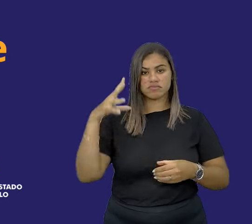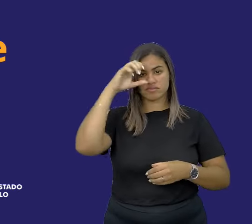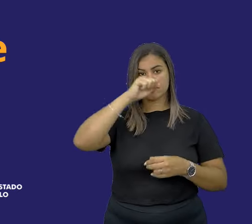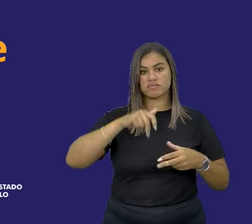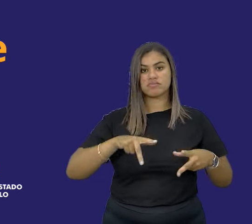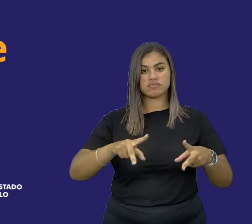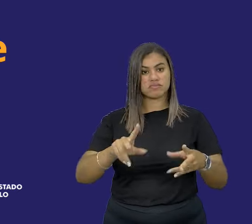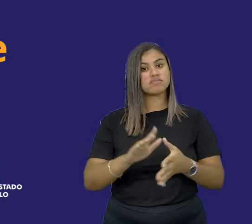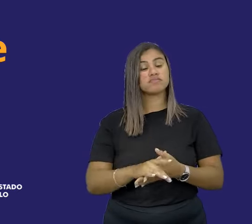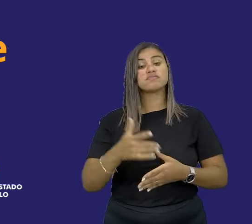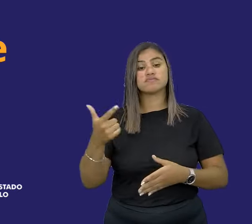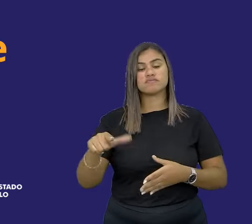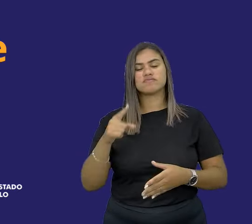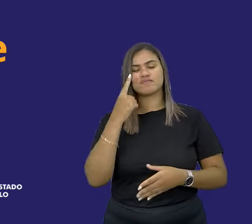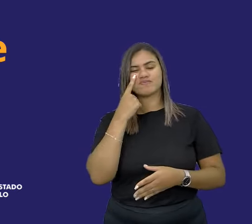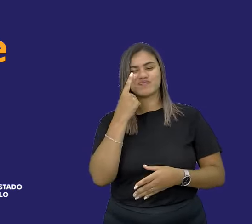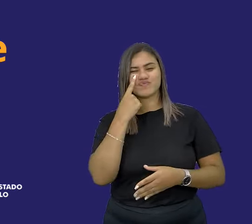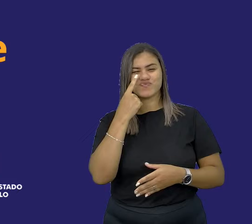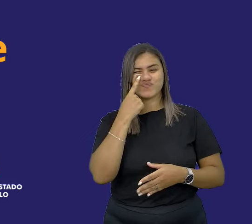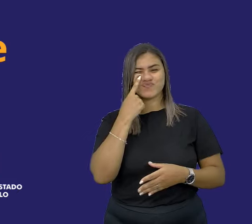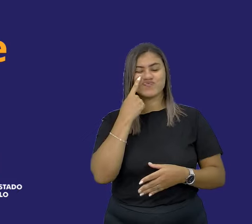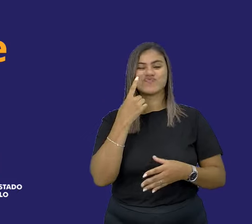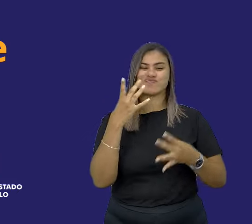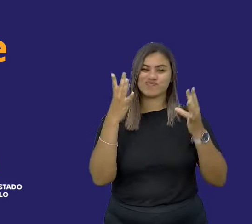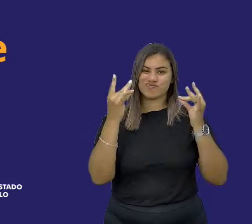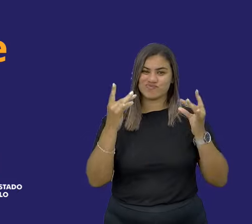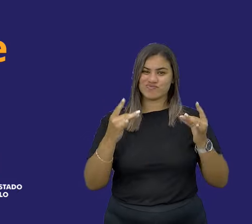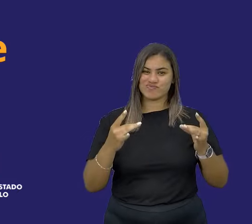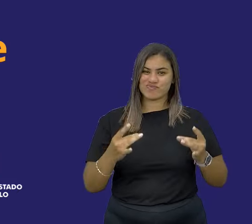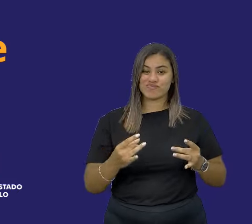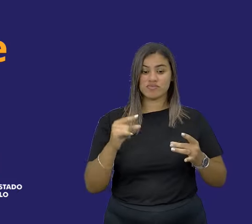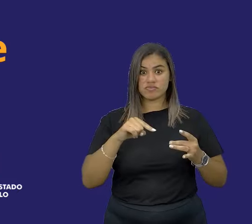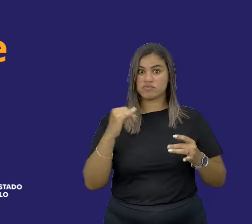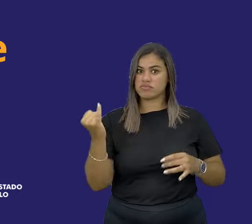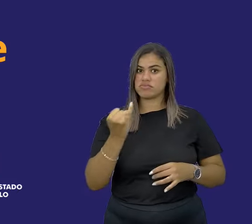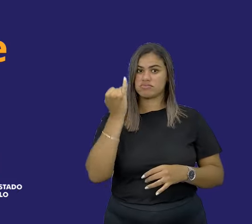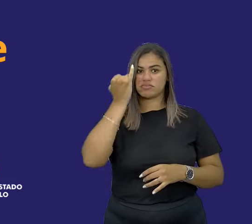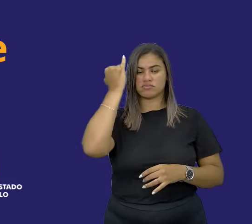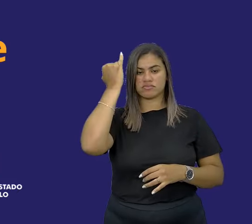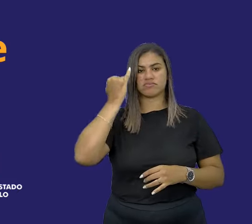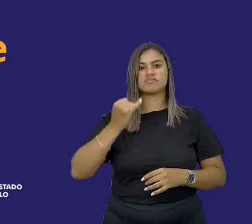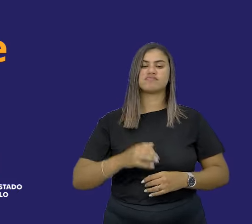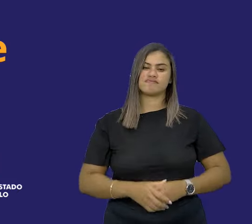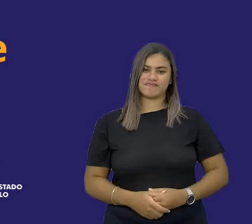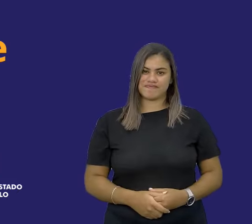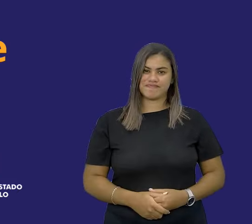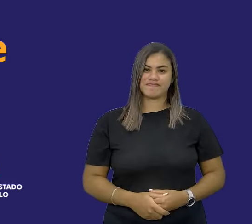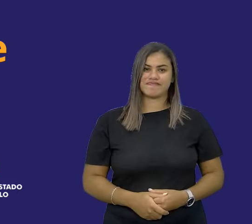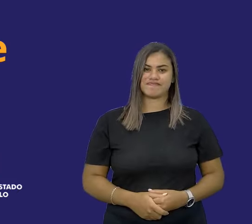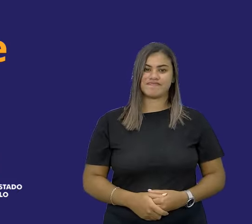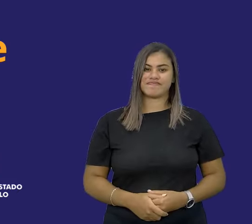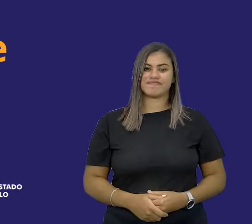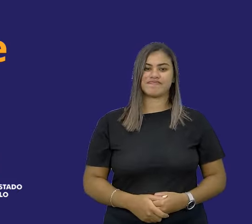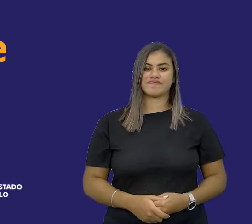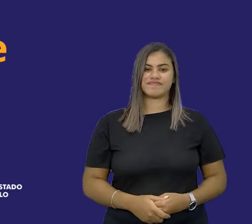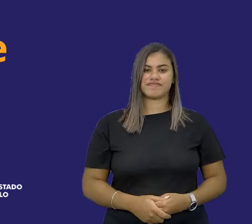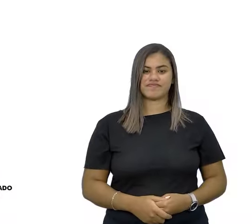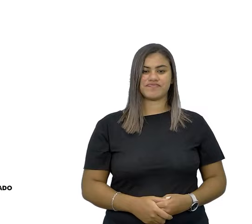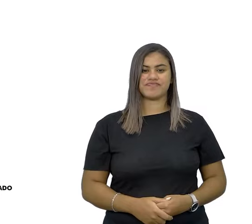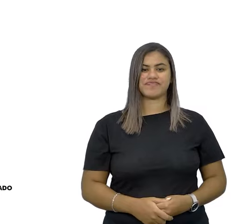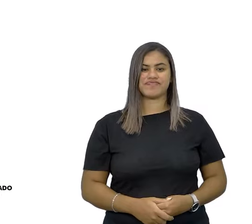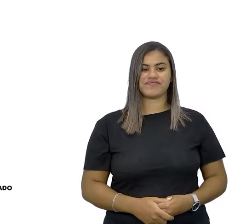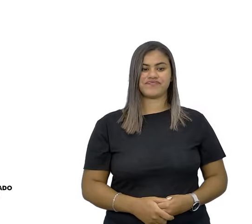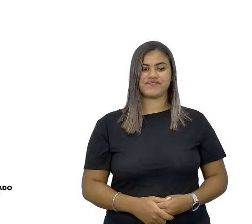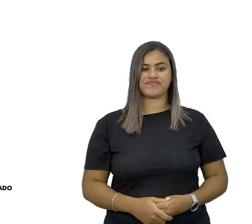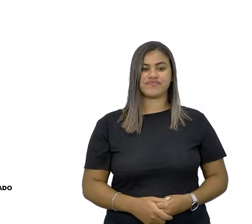Sempre. Nós vamos revisitar alguns conceitos importantes dessa organização do material. Vamos lá. Pode